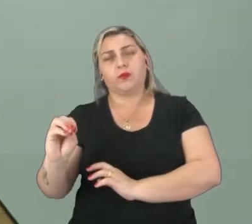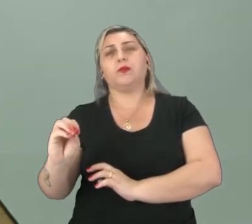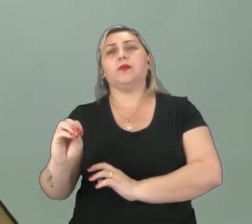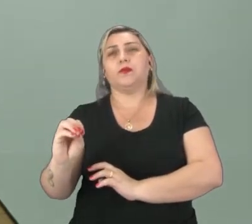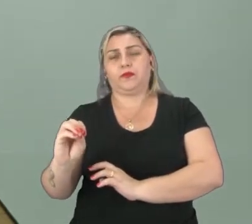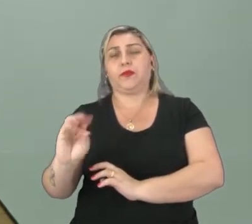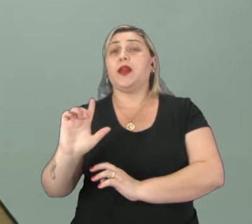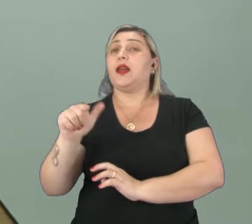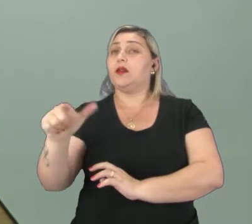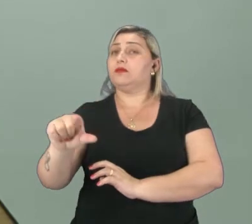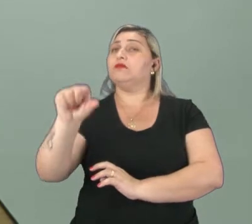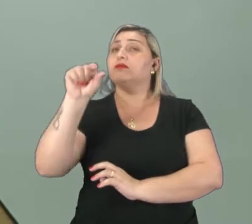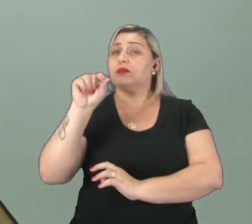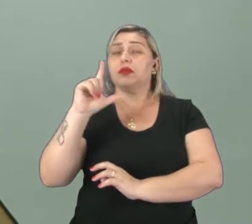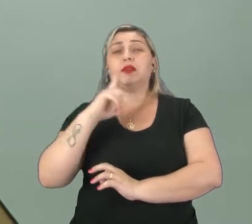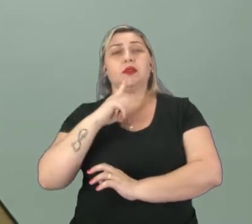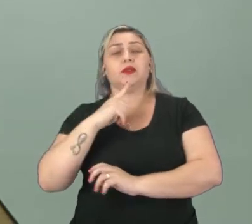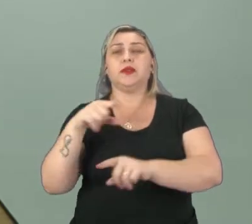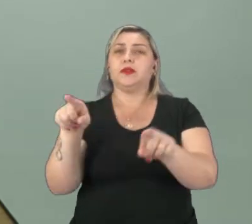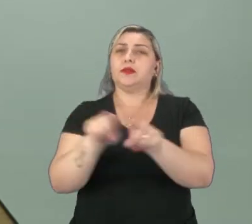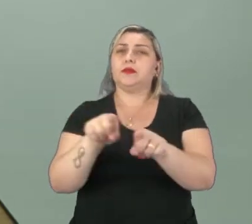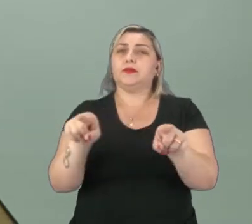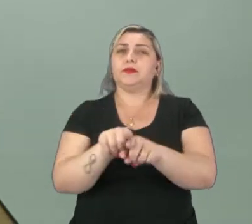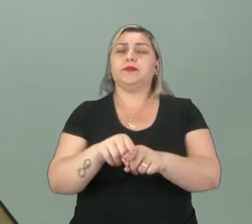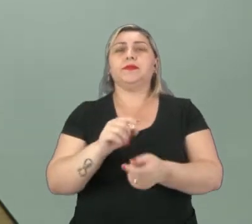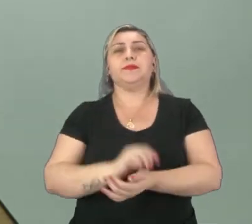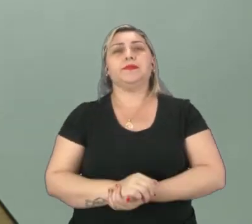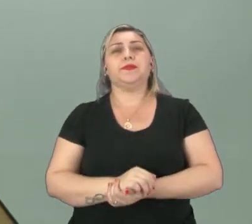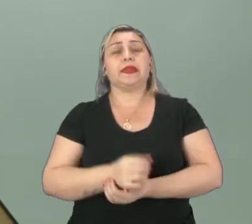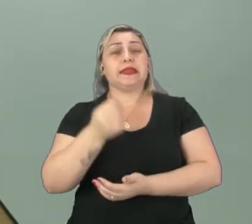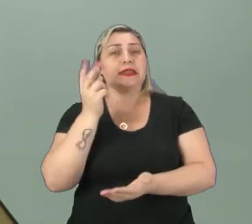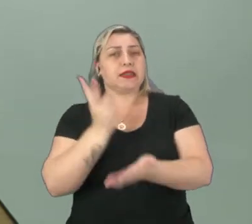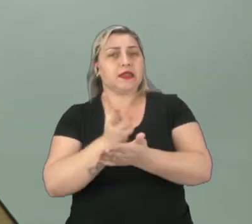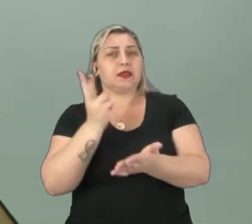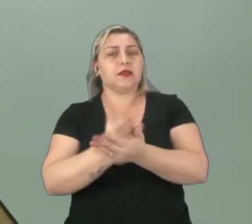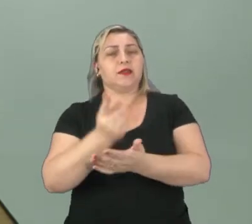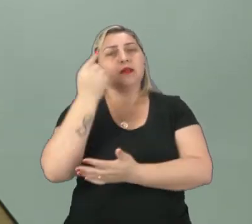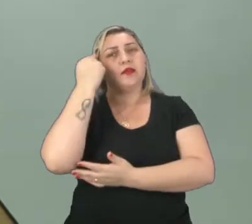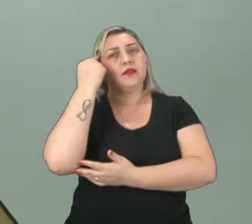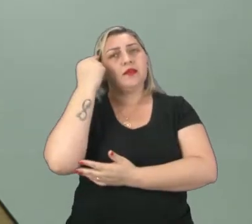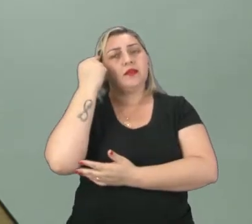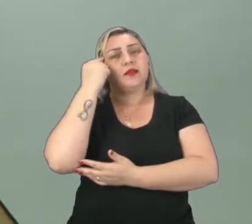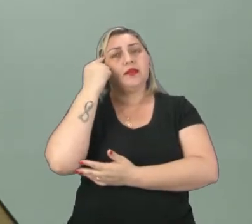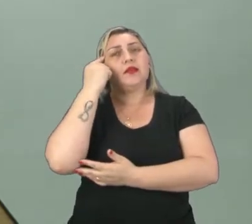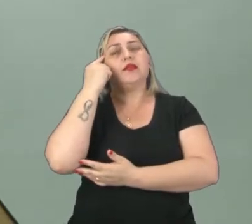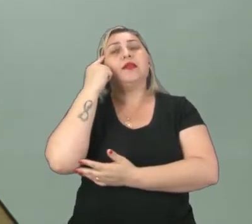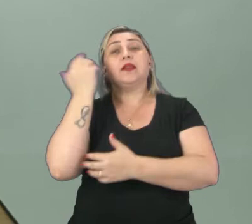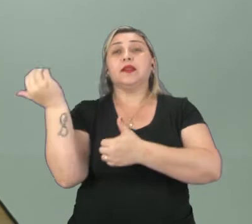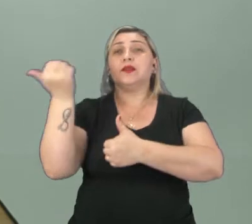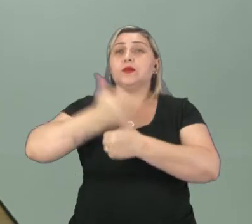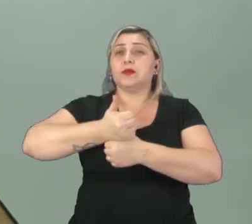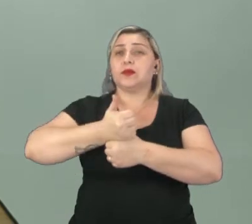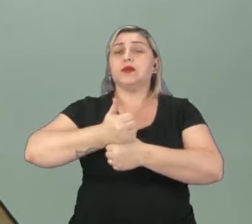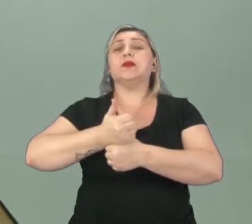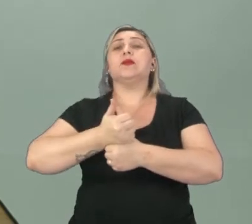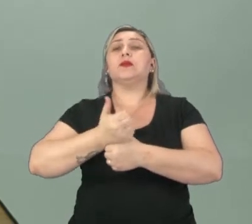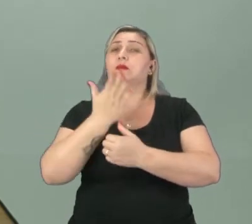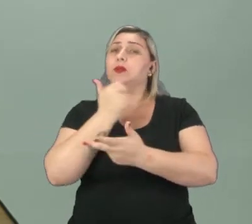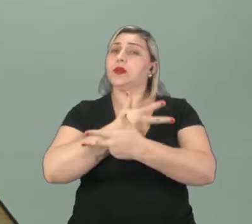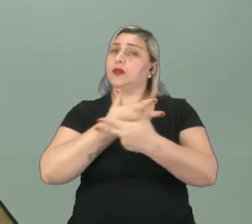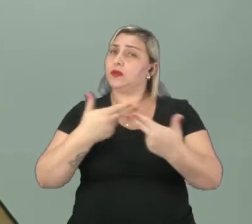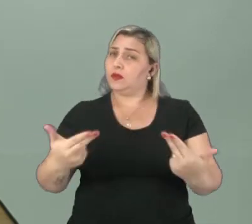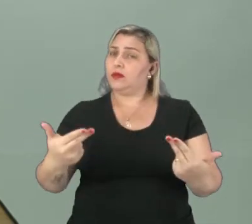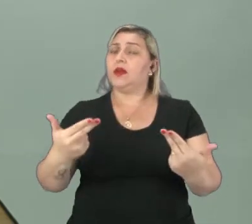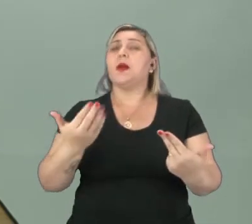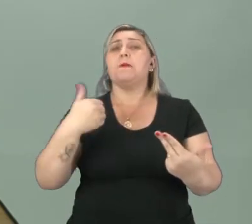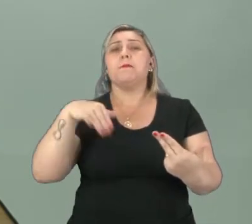frescos. É uma outra opção que a gente tem também, tá? E aí sempre pensar nessas substituições para tornar o alimento